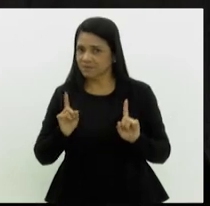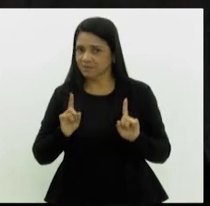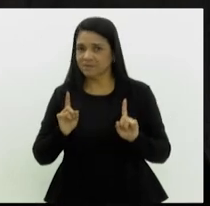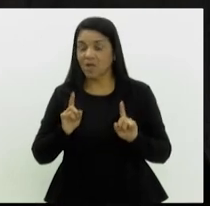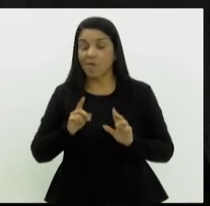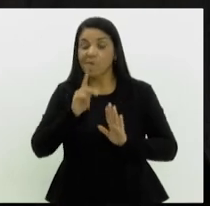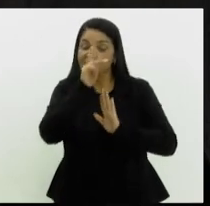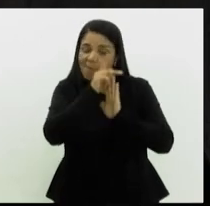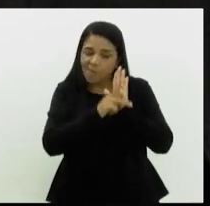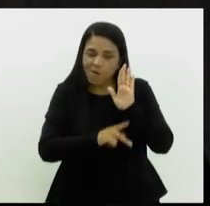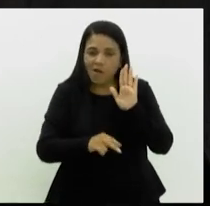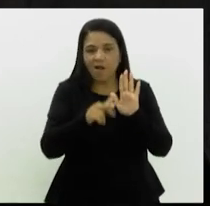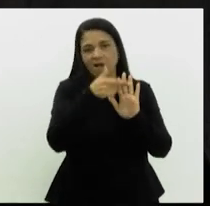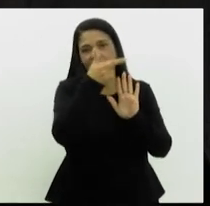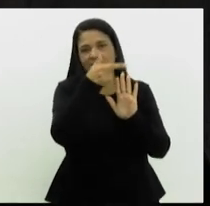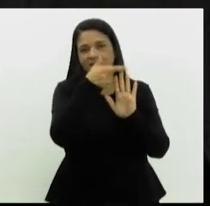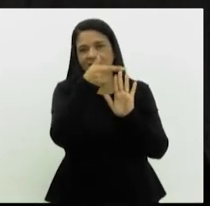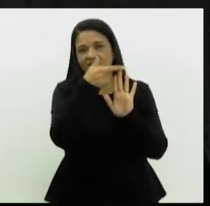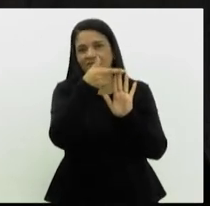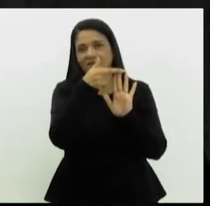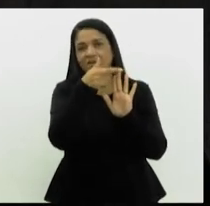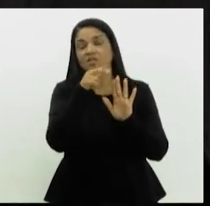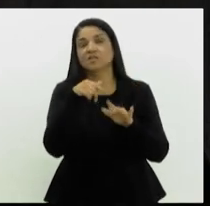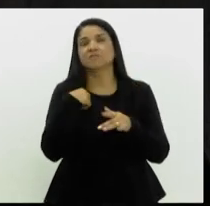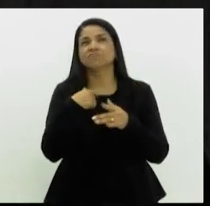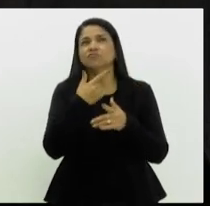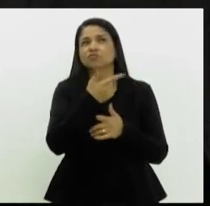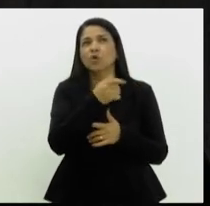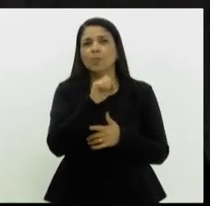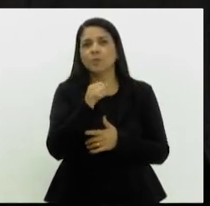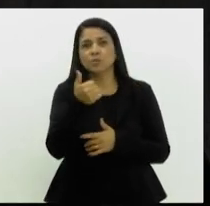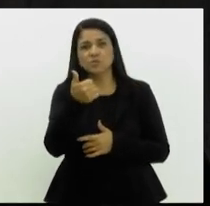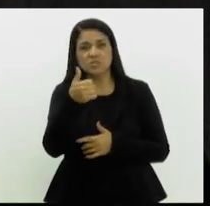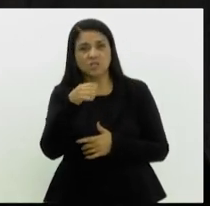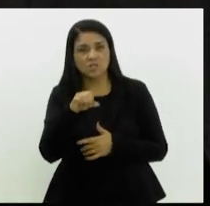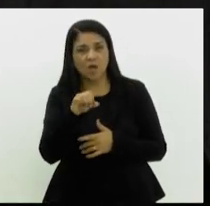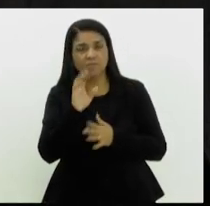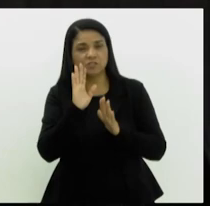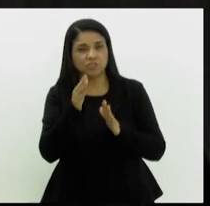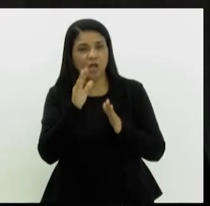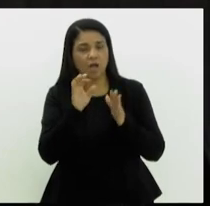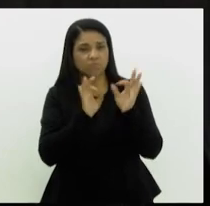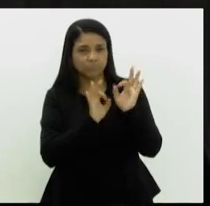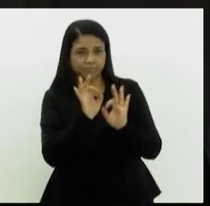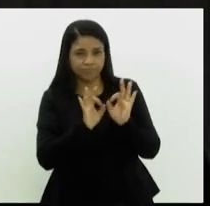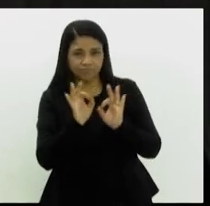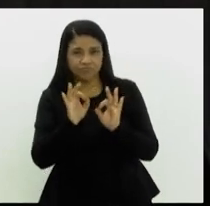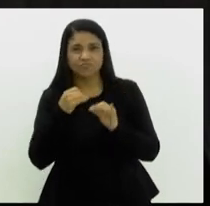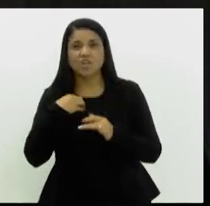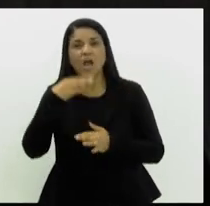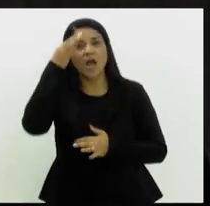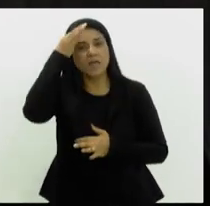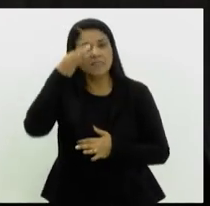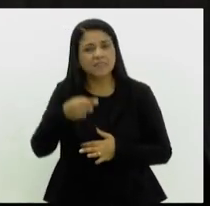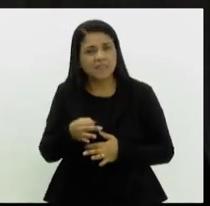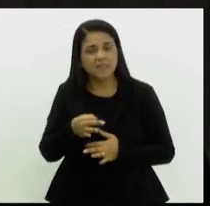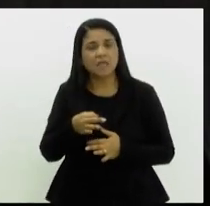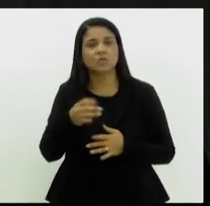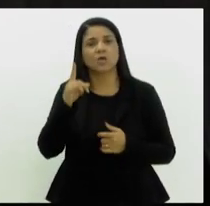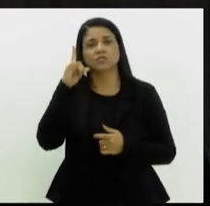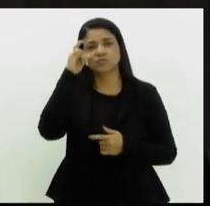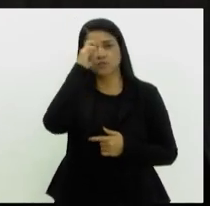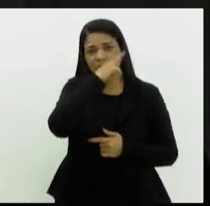projeto é um projeto que desenhamos em 2019, já entendendo a dificuldade das mulheres no parlamento